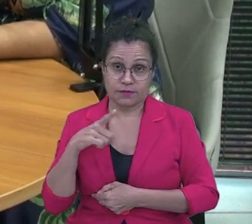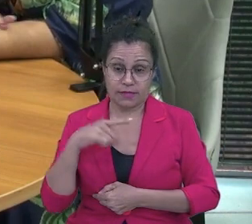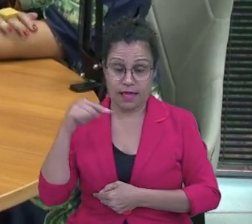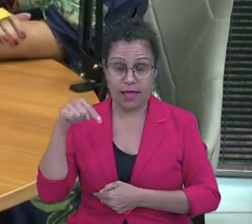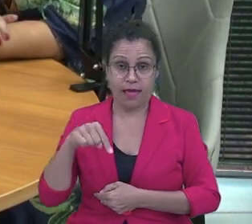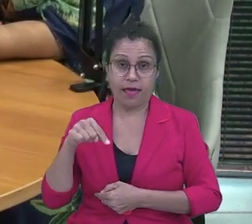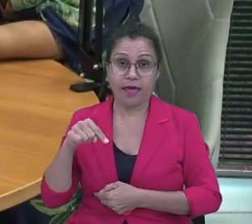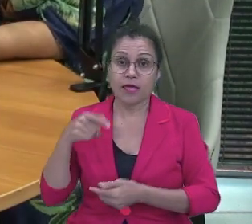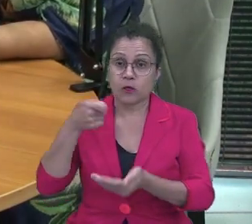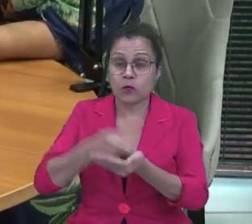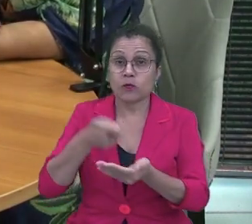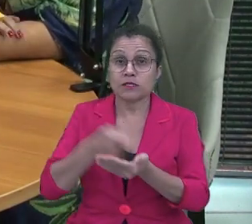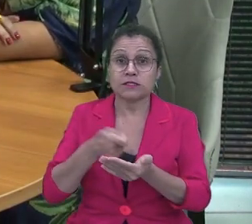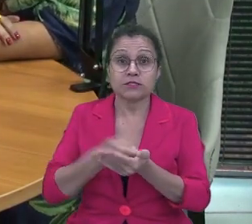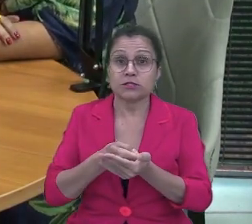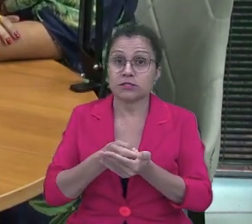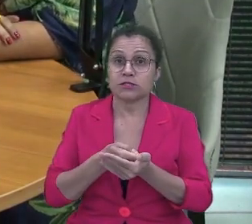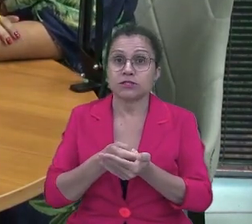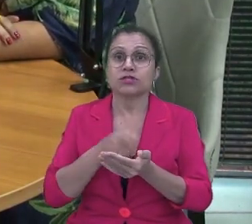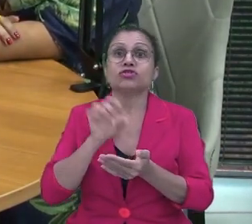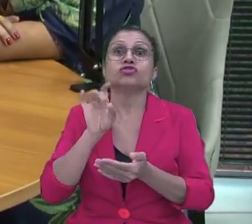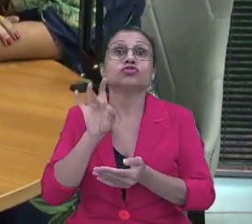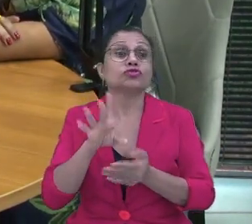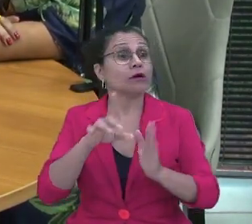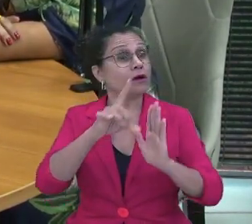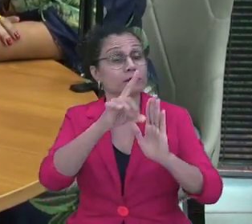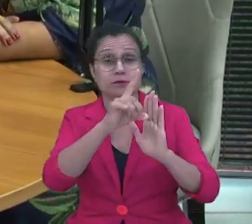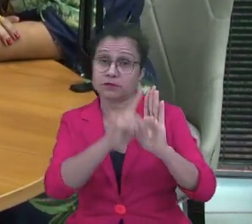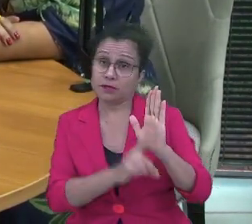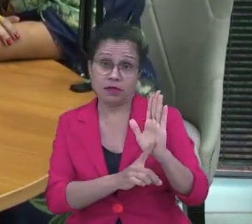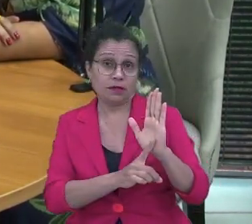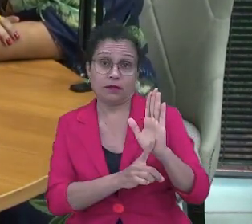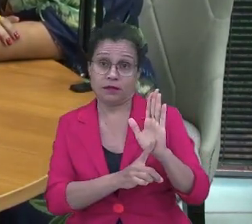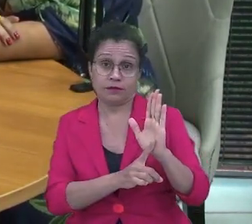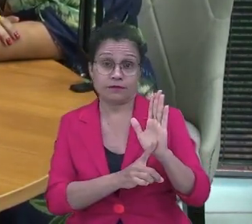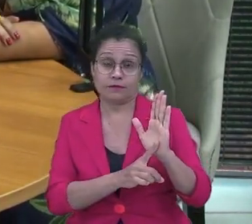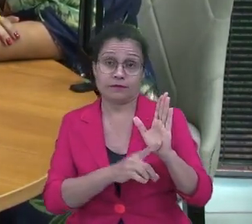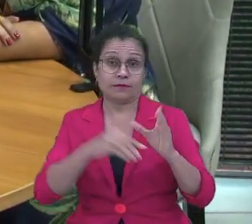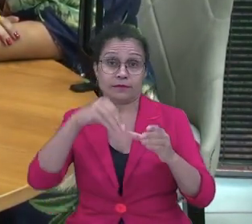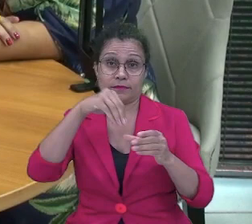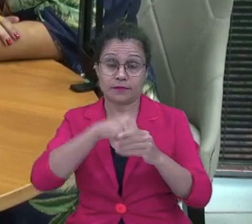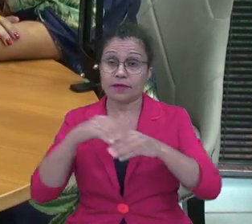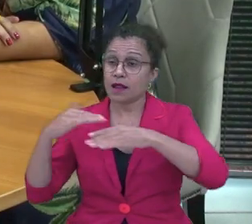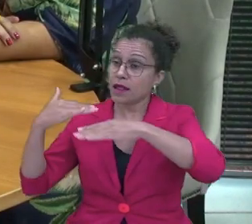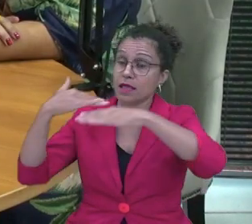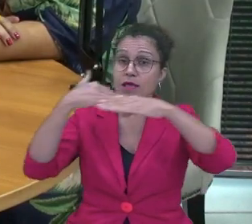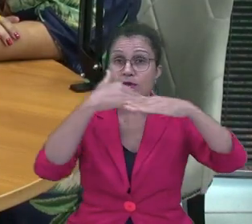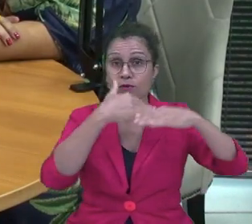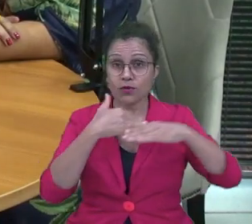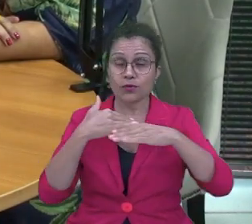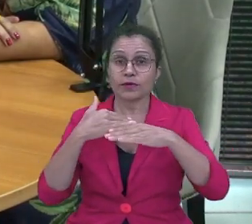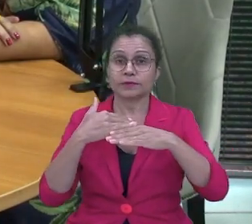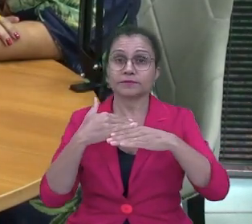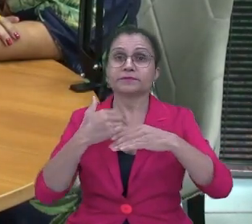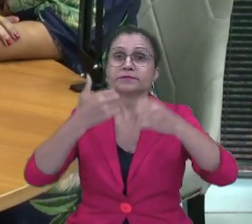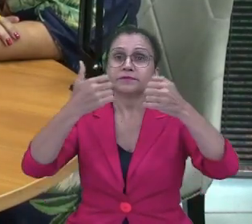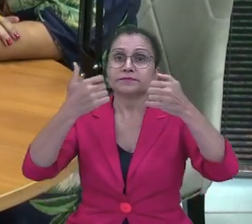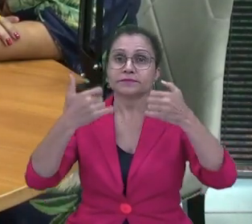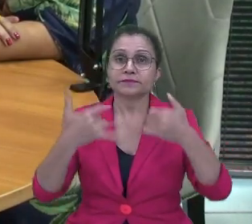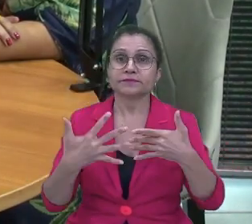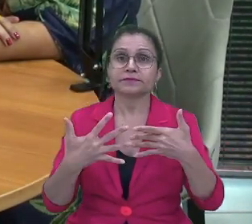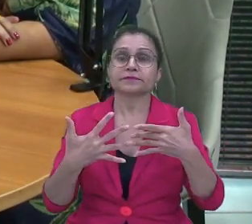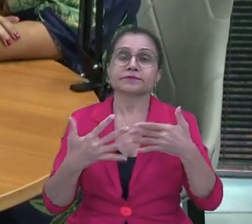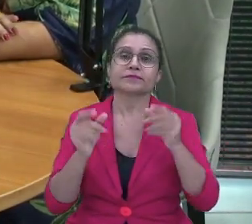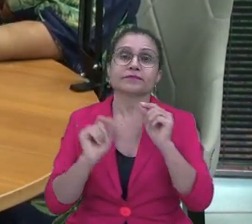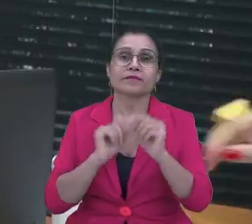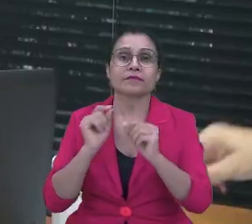aqui exigindo nada além do que é a realidade, do que é, como a senhora disse, a igualdade. E aí eu trago uma fala para